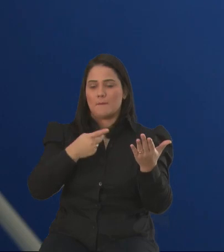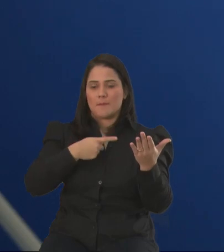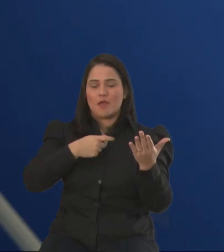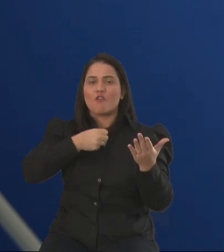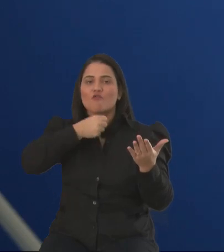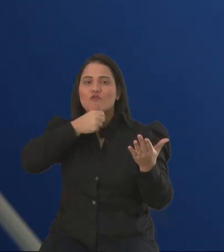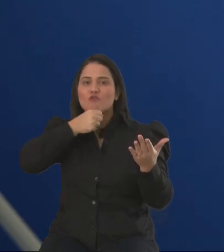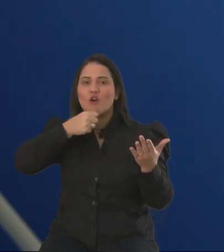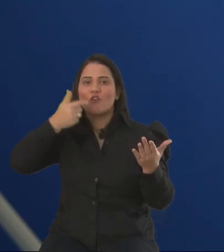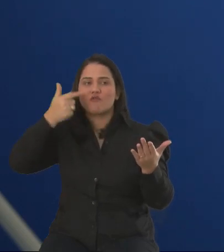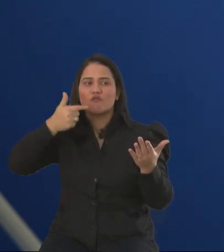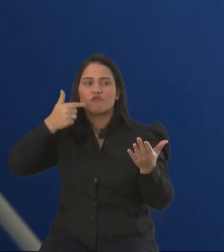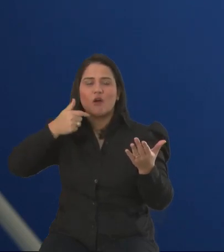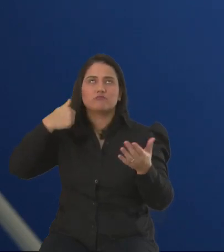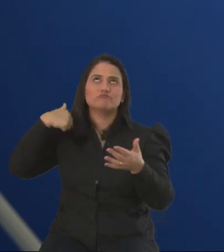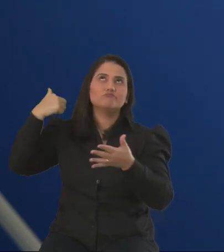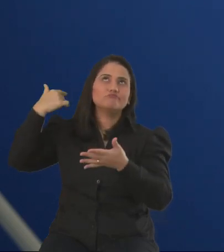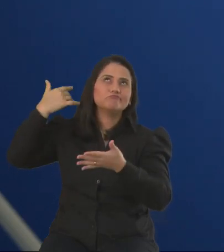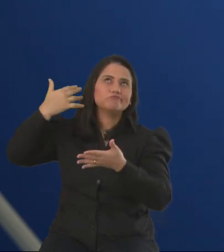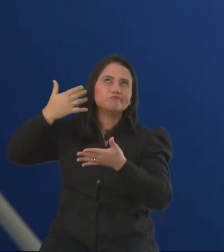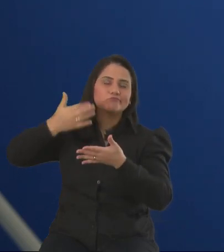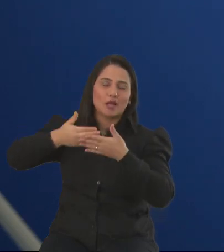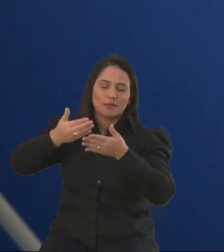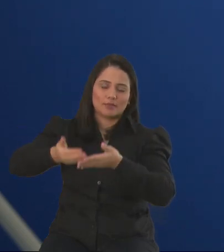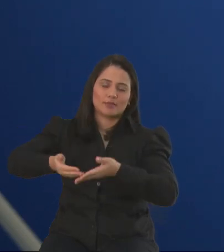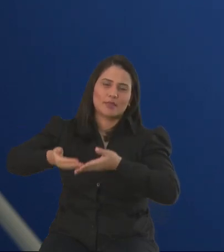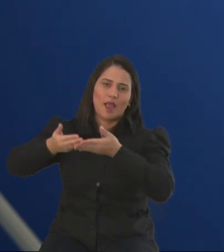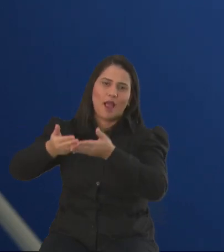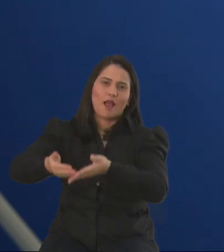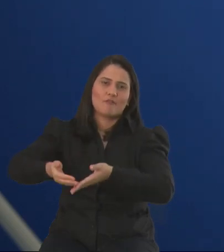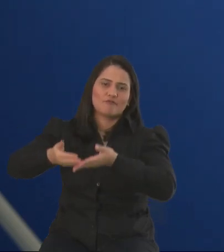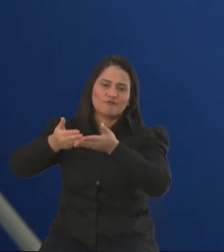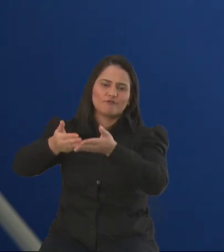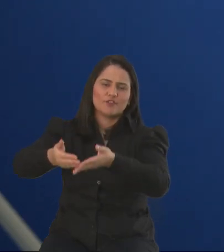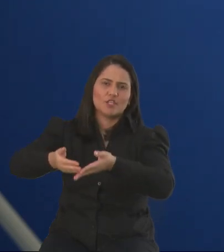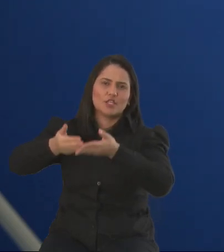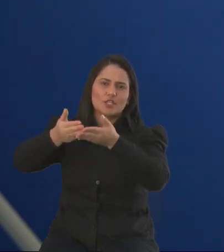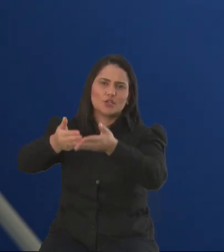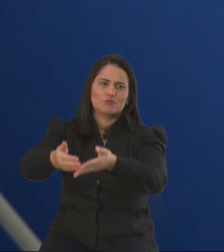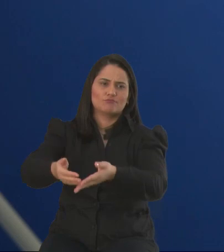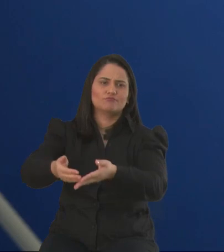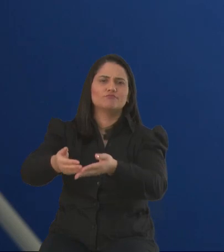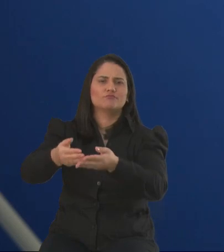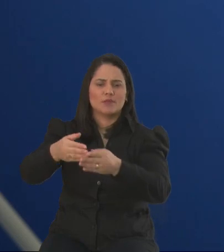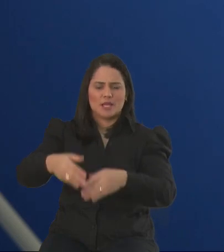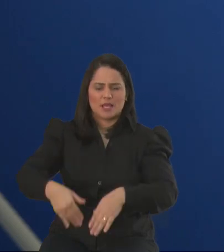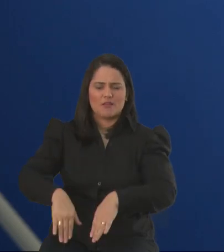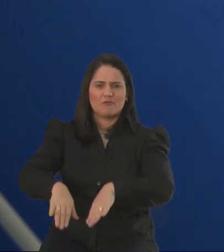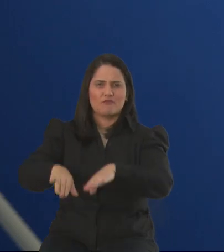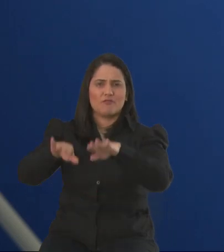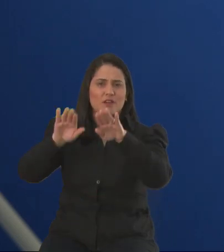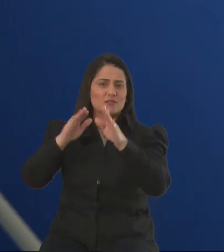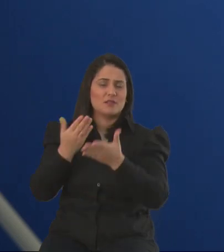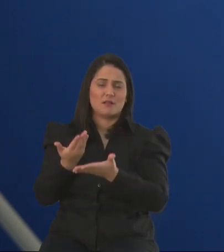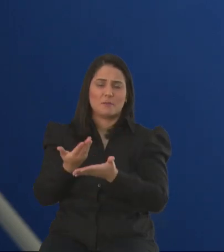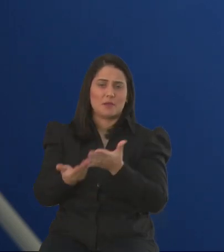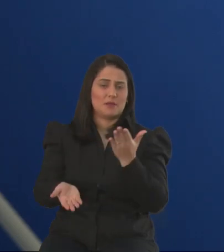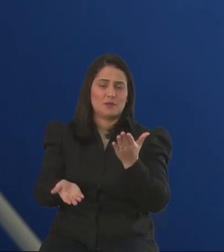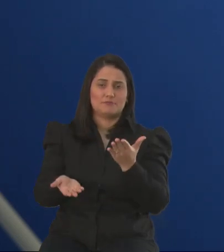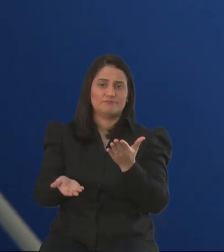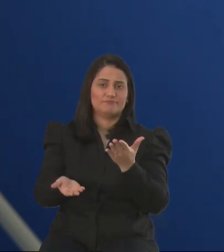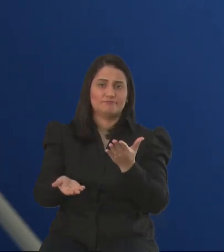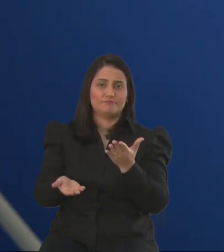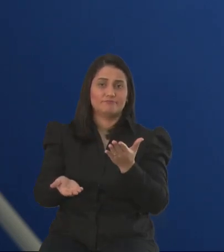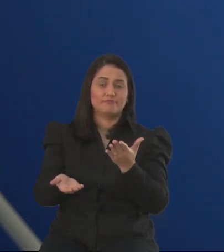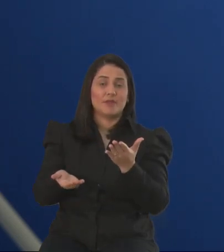ecoou criança nos porões do navio, ecoou lamentos de uma infância perdida. A voz de